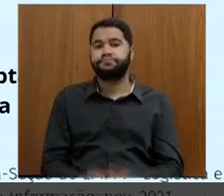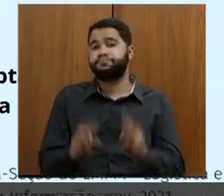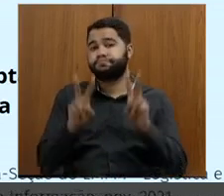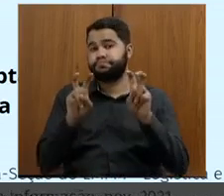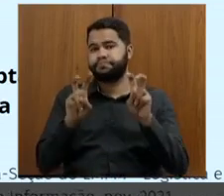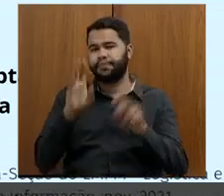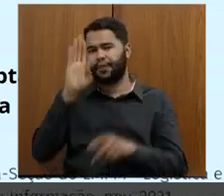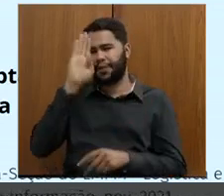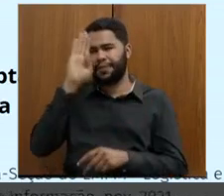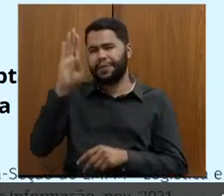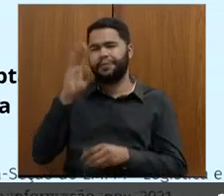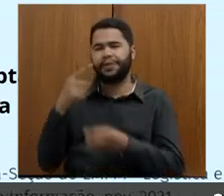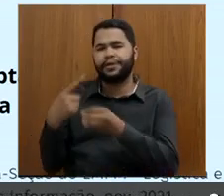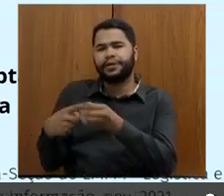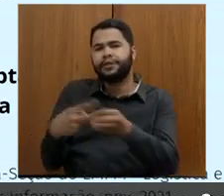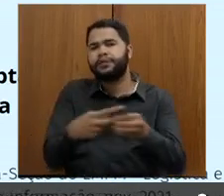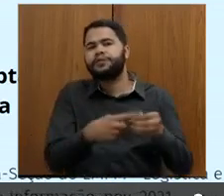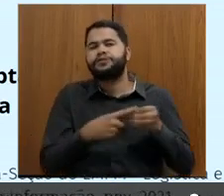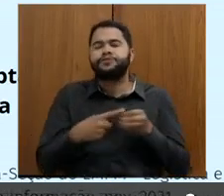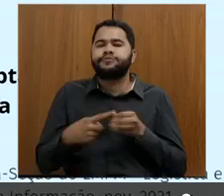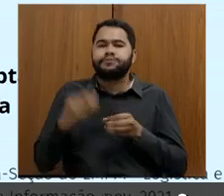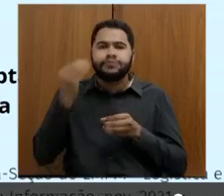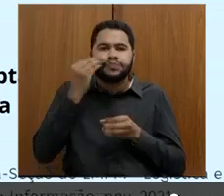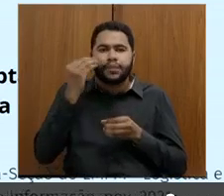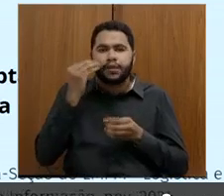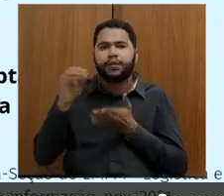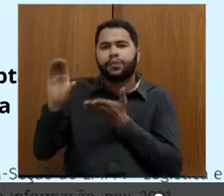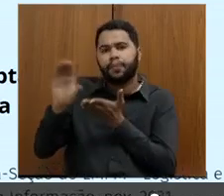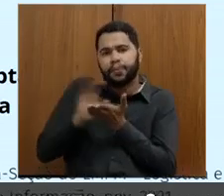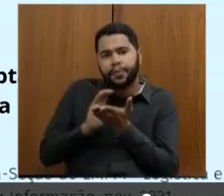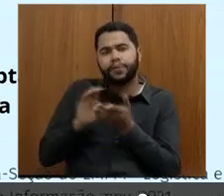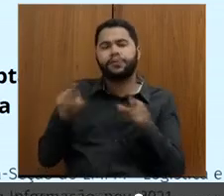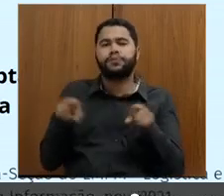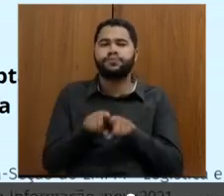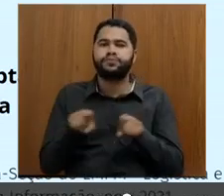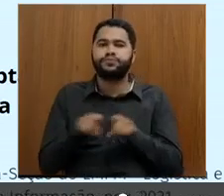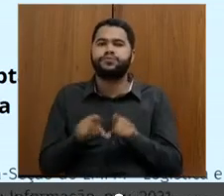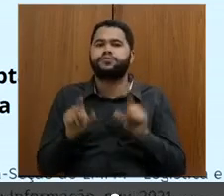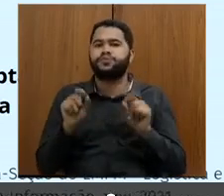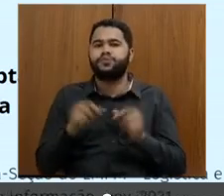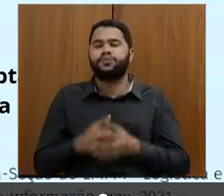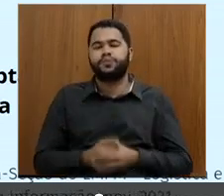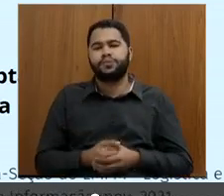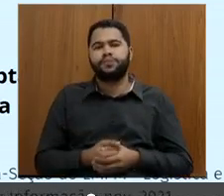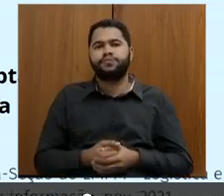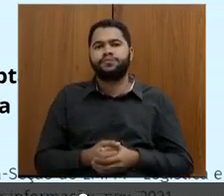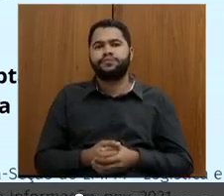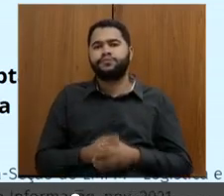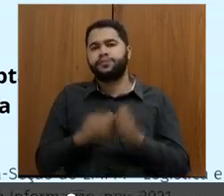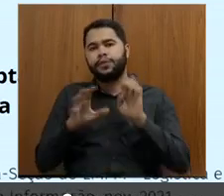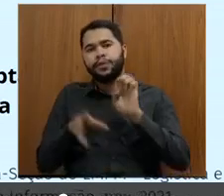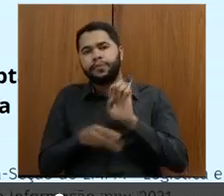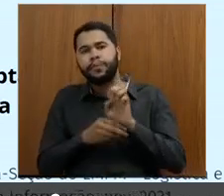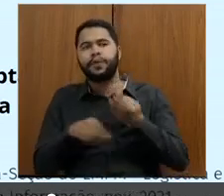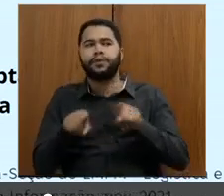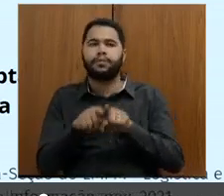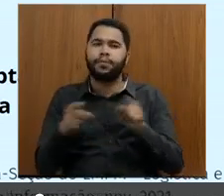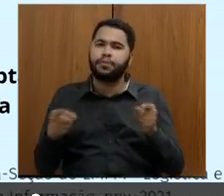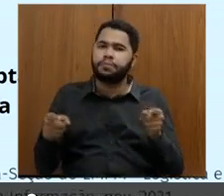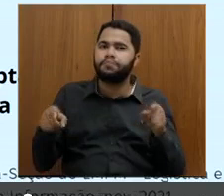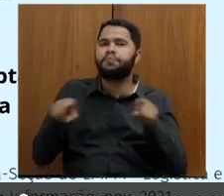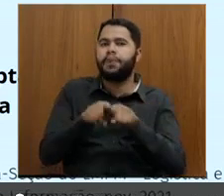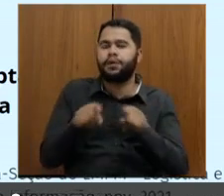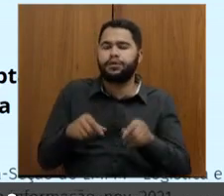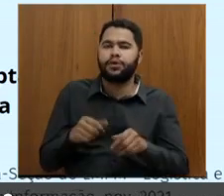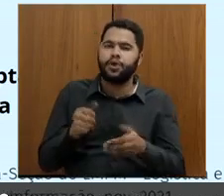aspas né nas principais cidades das divisas buscando Patrocínio buscando emendas buscando parceiros